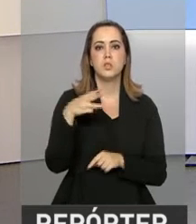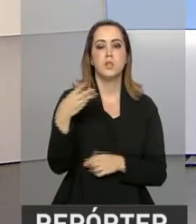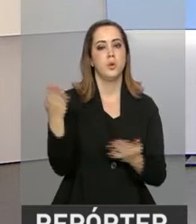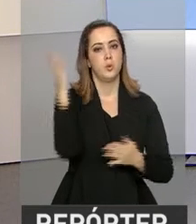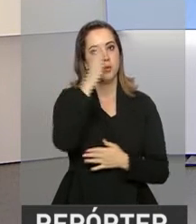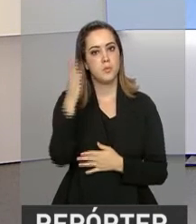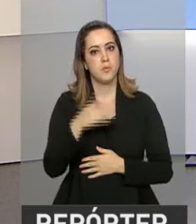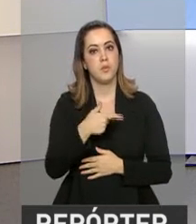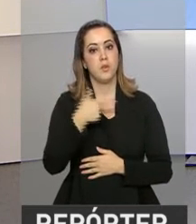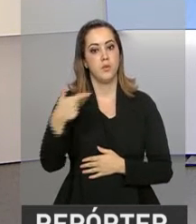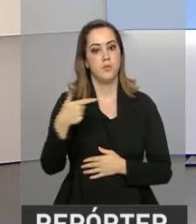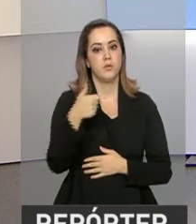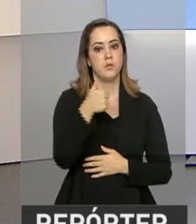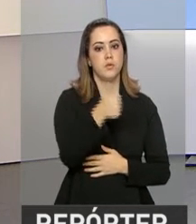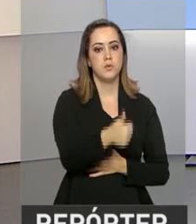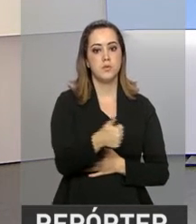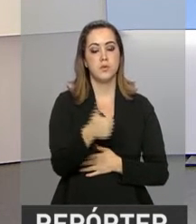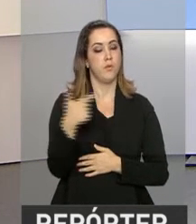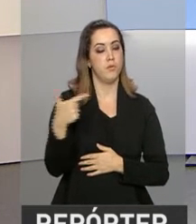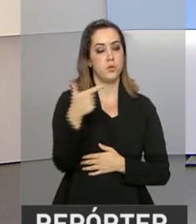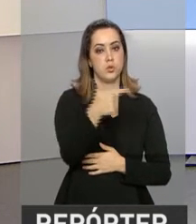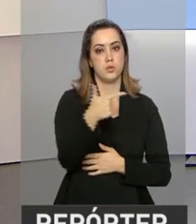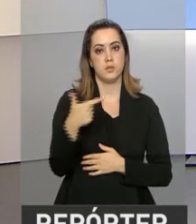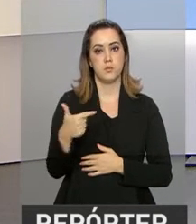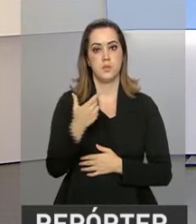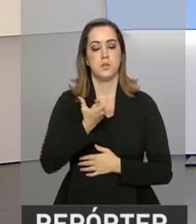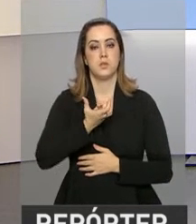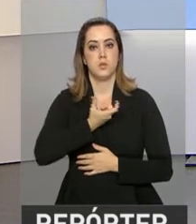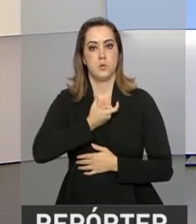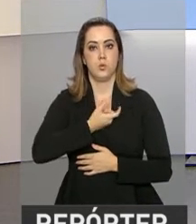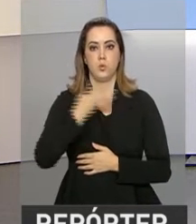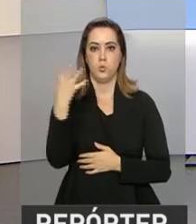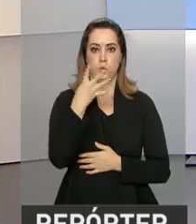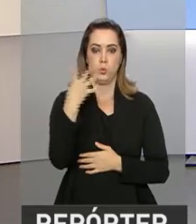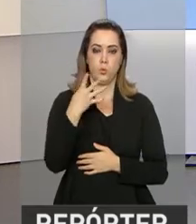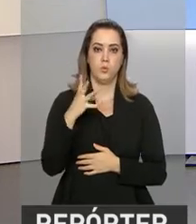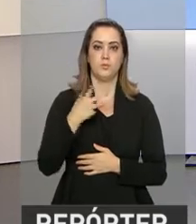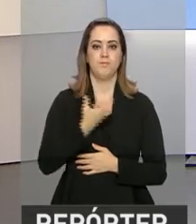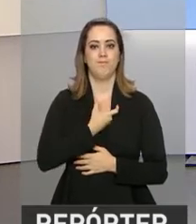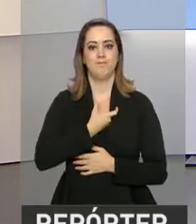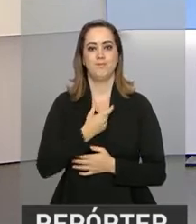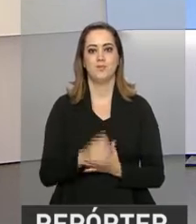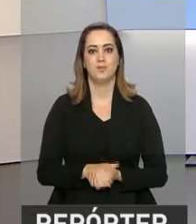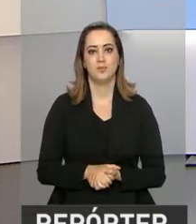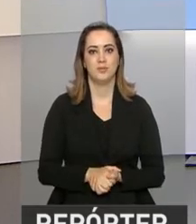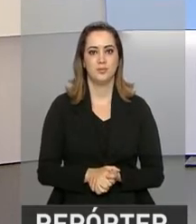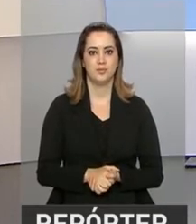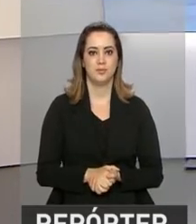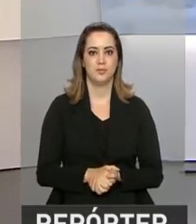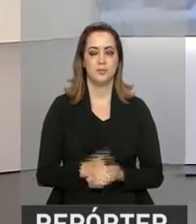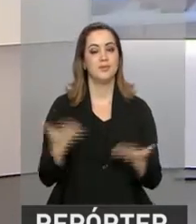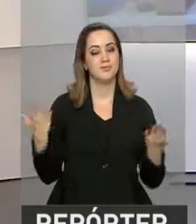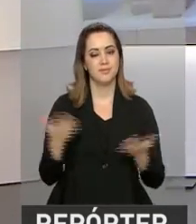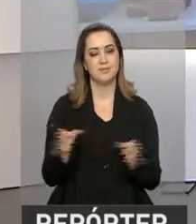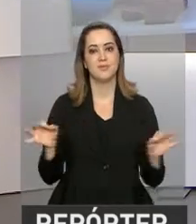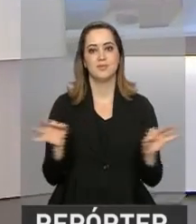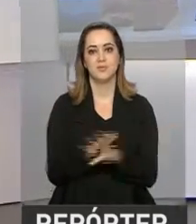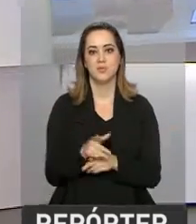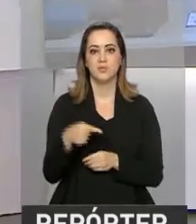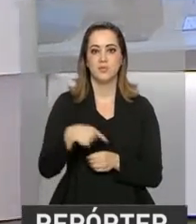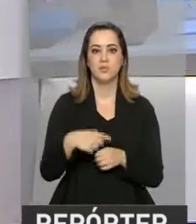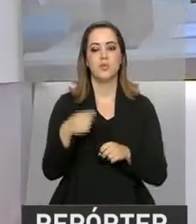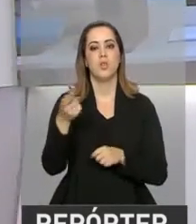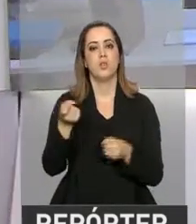colocação, por enquanto, com 1 de ouro, 1 de prata, 2 de bronze, num total de 4 medalhas. E assim, nós terminamos esta